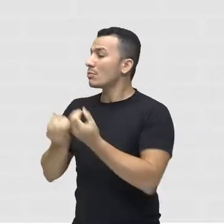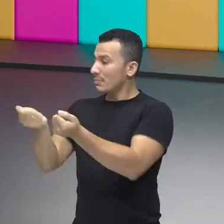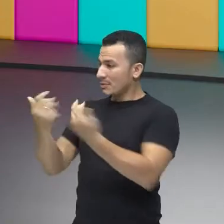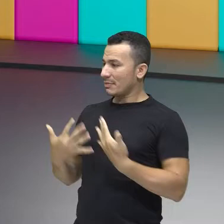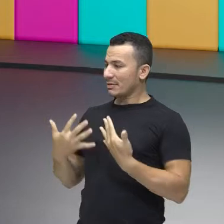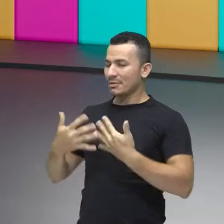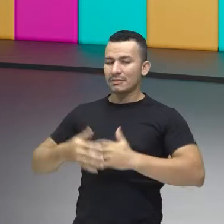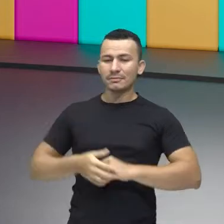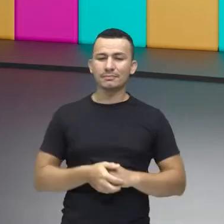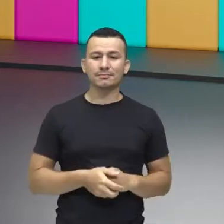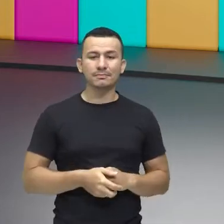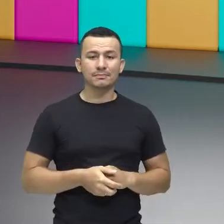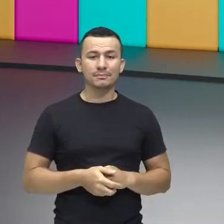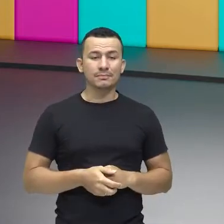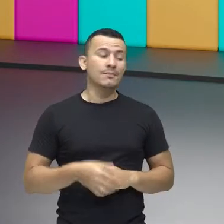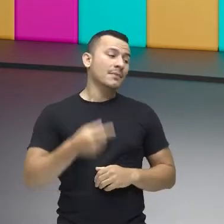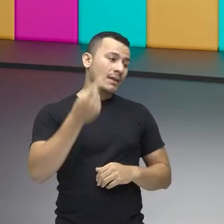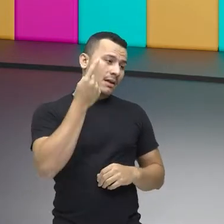Afonso?